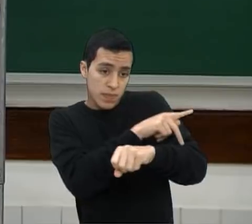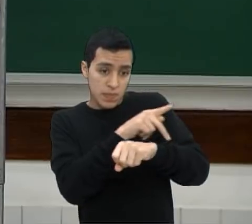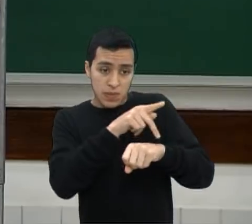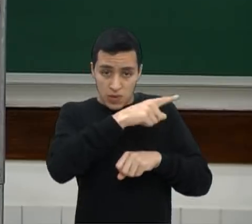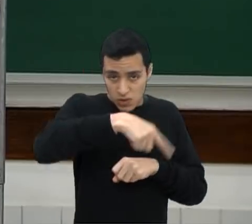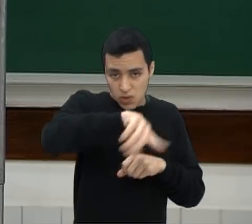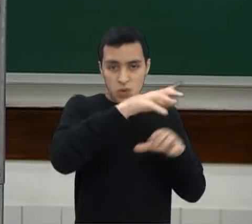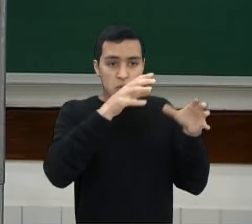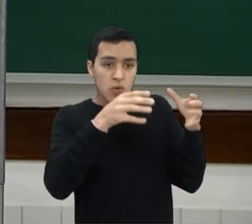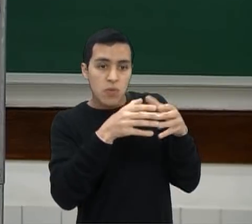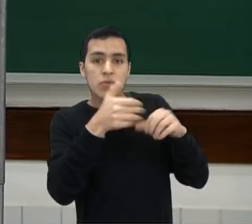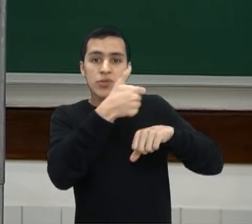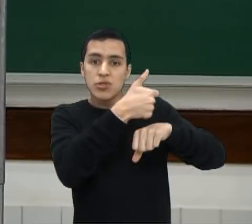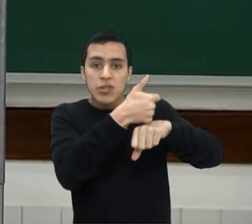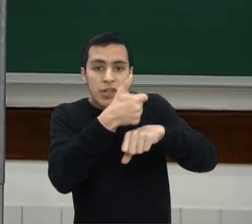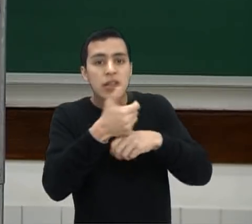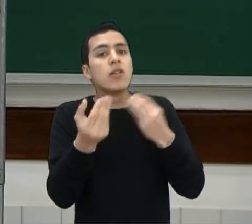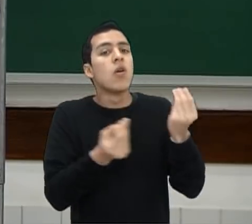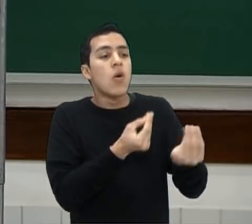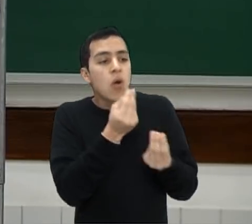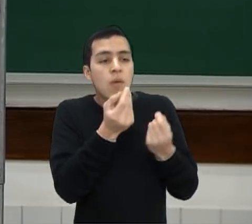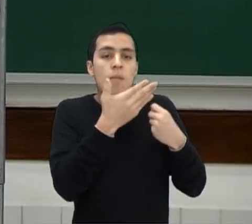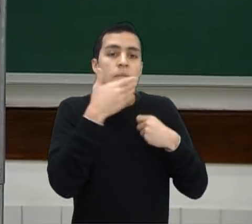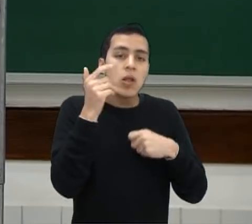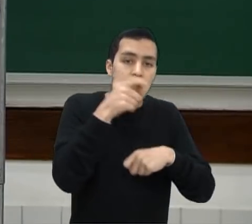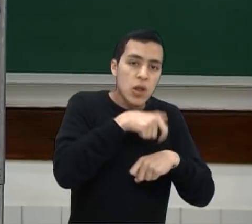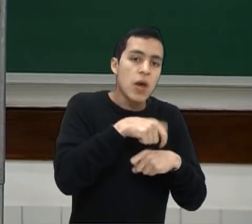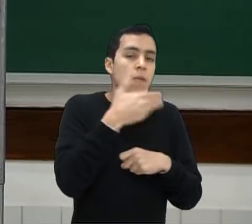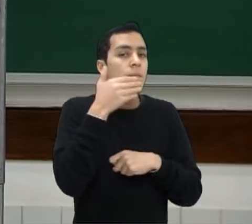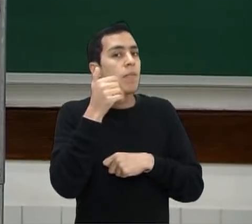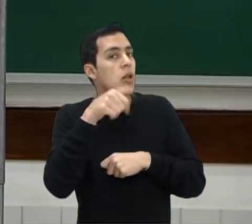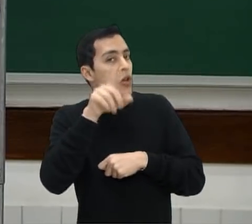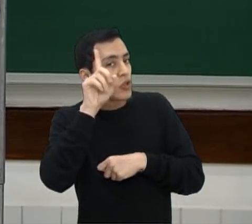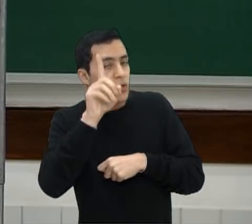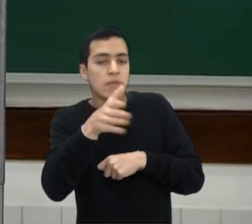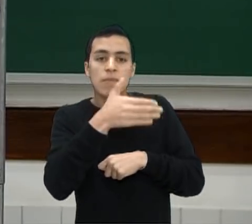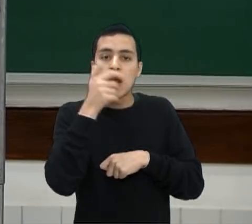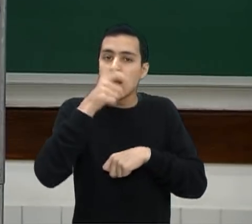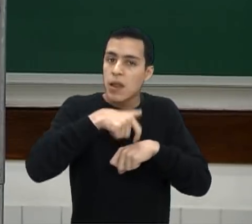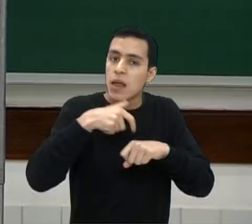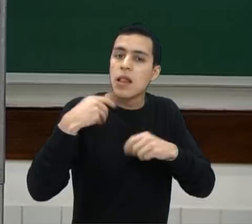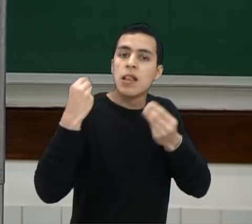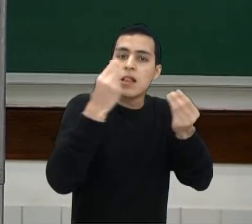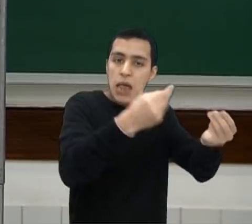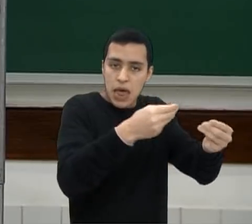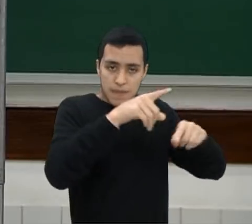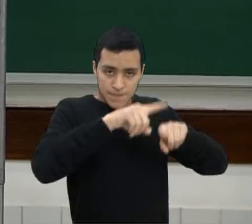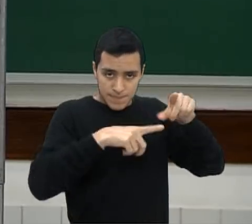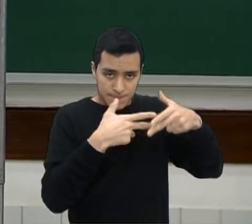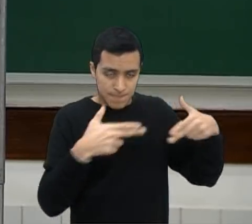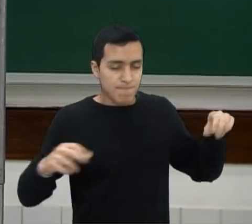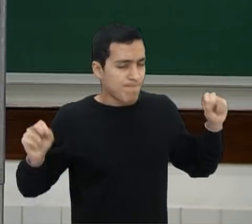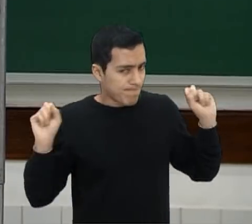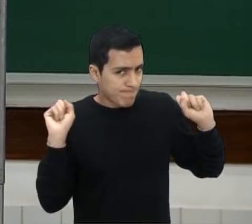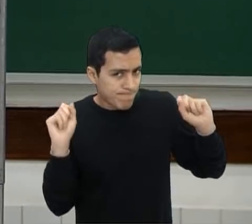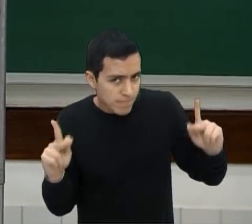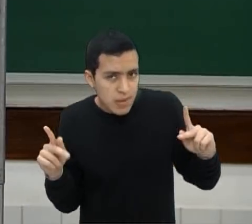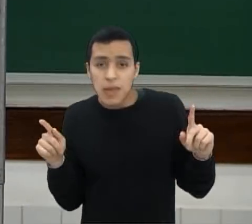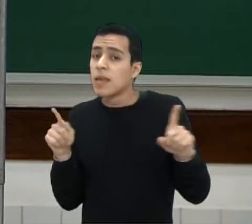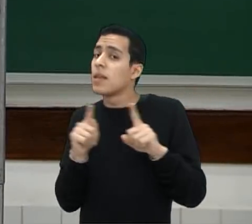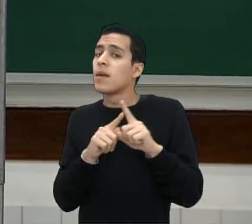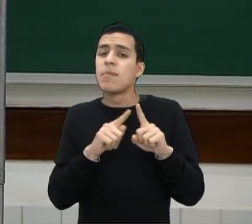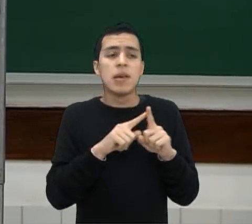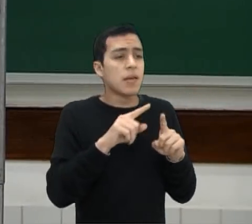escola, qual o melhor momento, qual o melhor horário, qual o melhor dia e horário para vocês fazerem a entrega desses materiais, né, e também